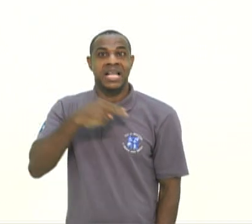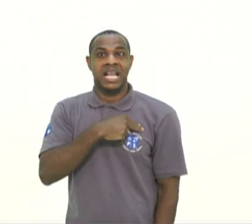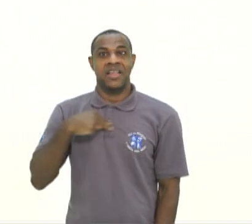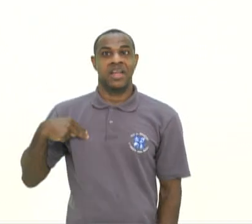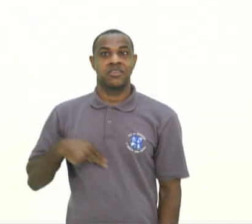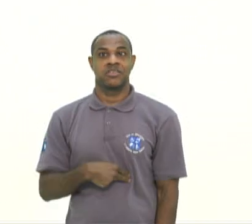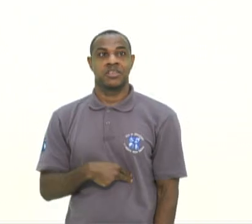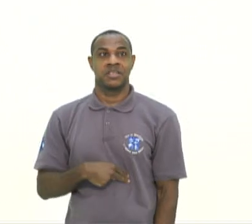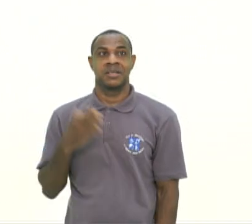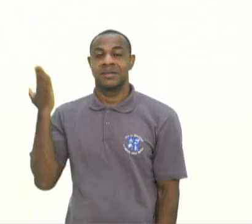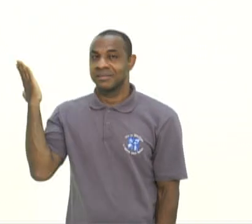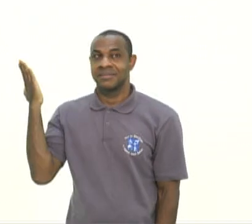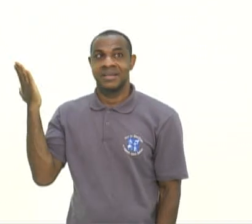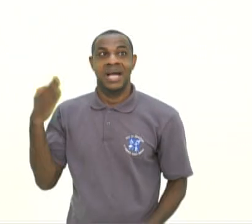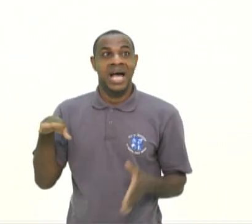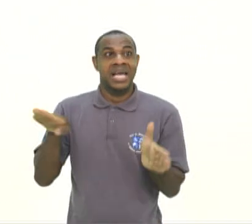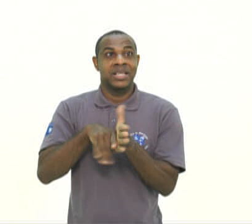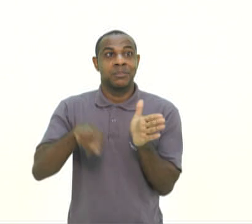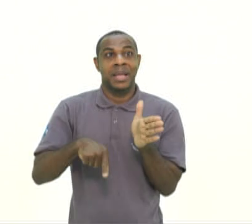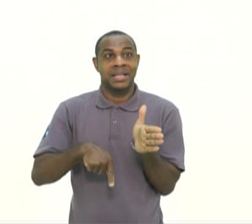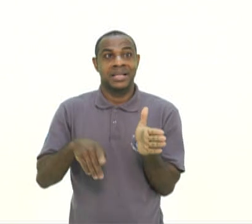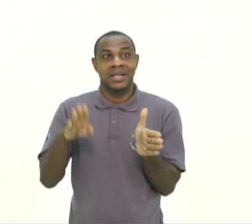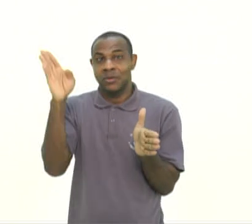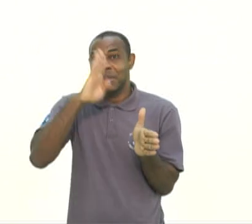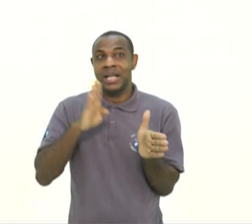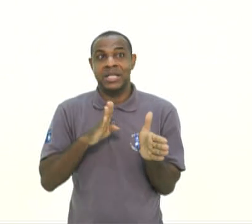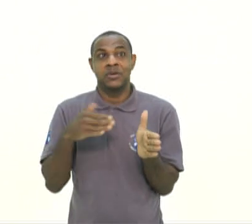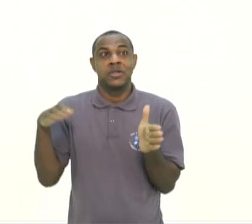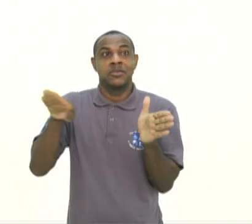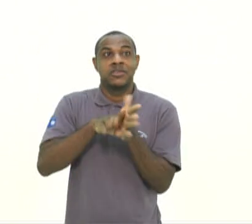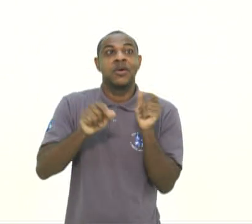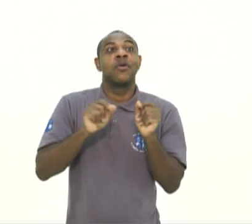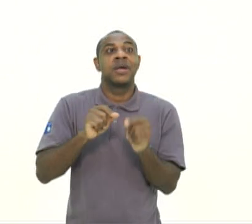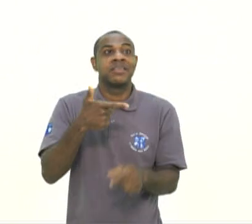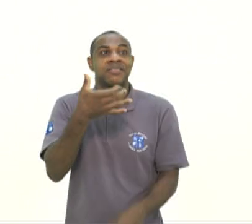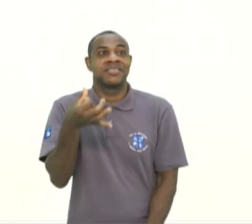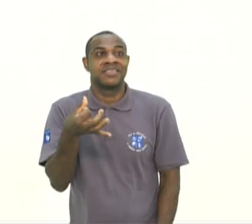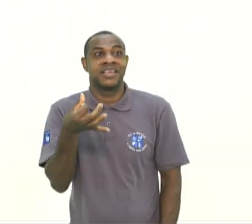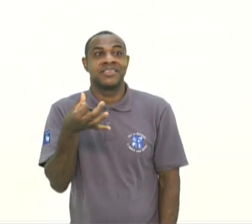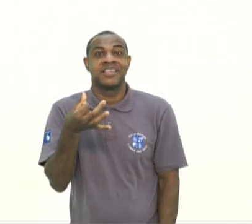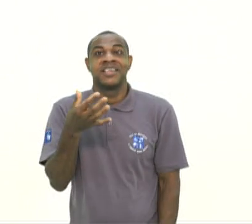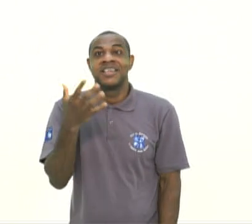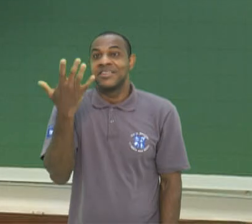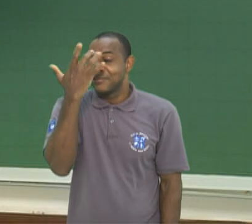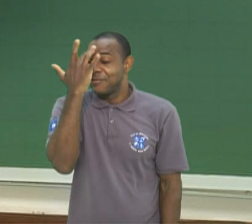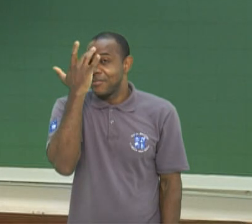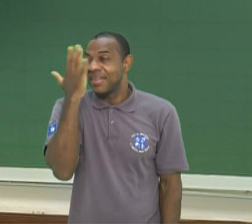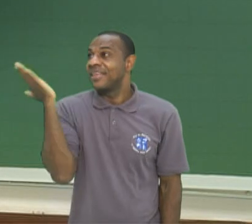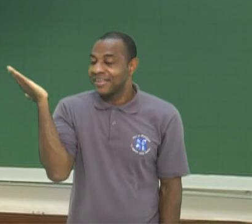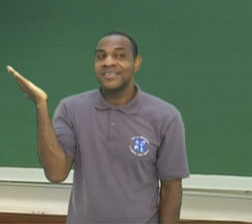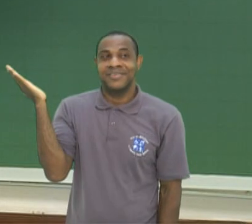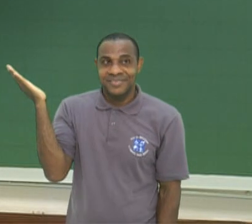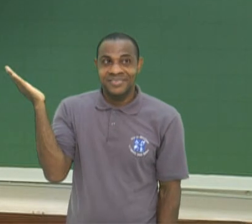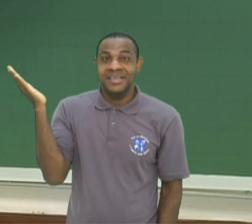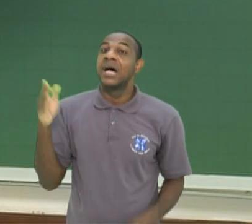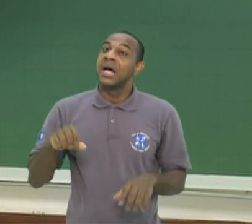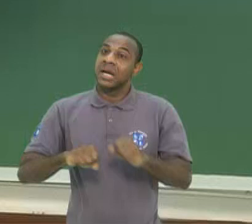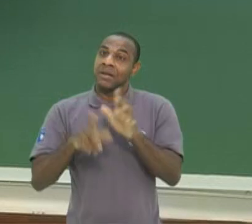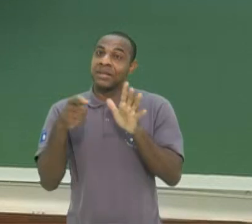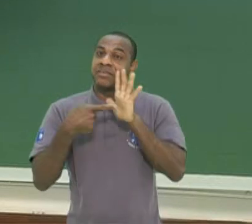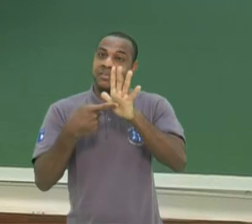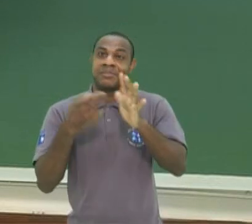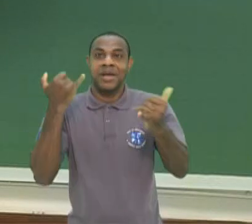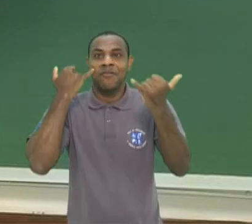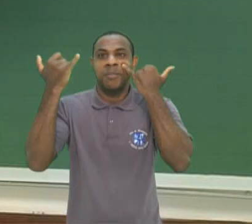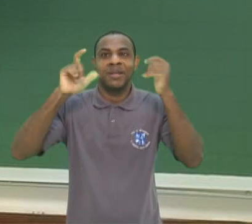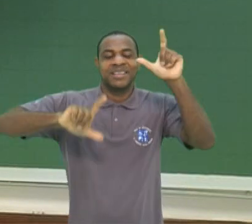de fevereiro. E agora nós estamos em setembro e, claro, vocês devem acompanhar nos noticiários, já